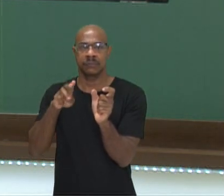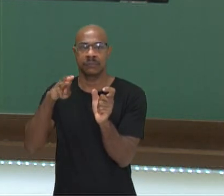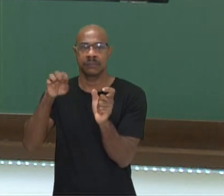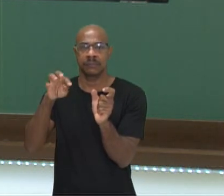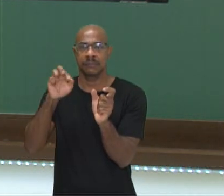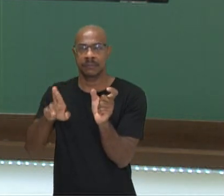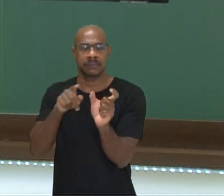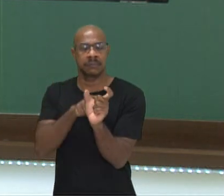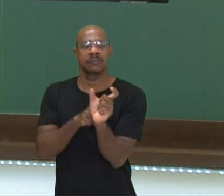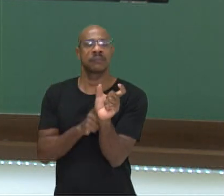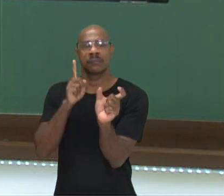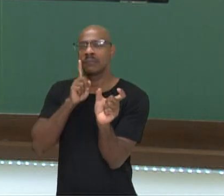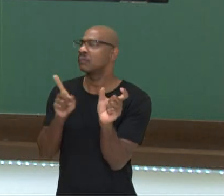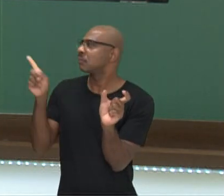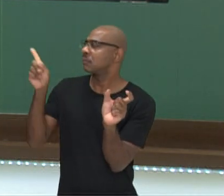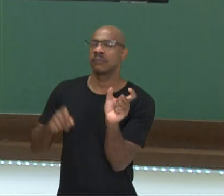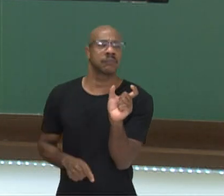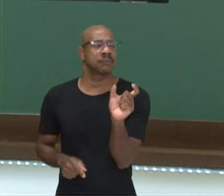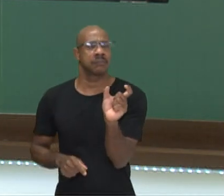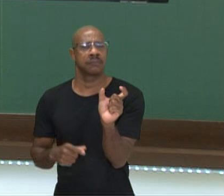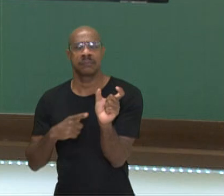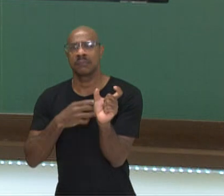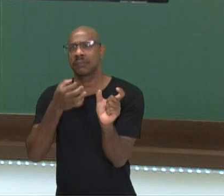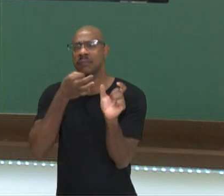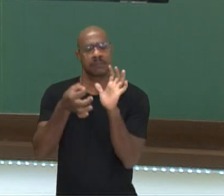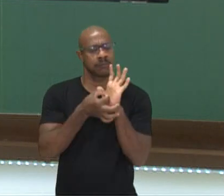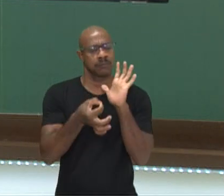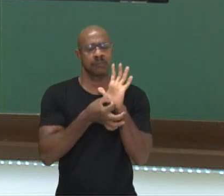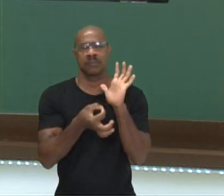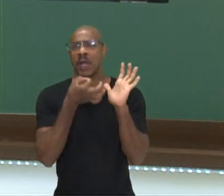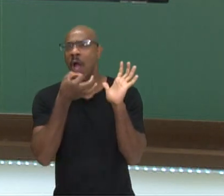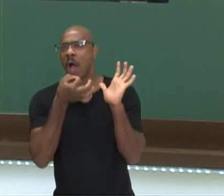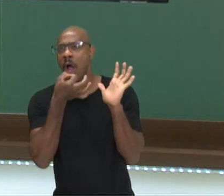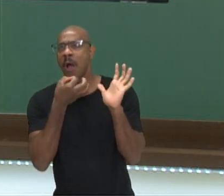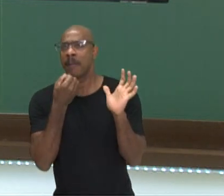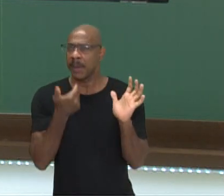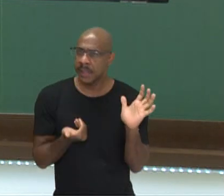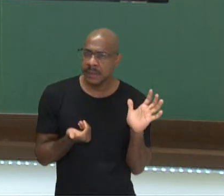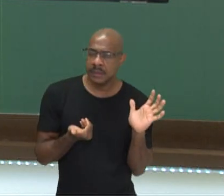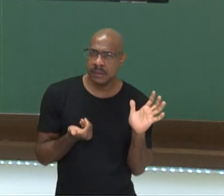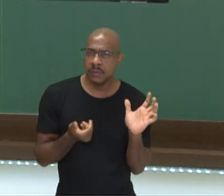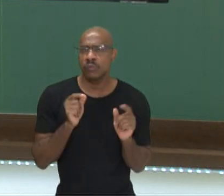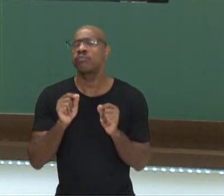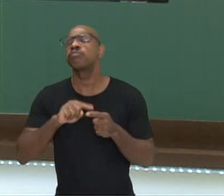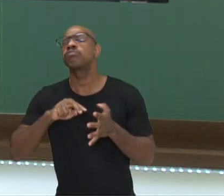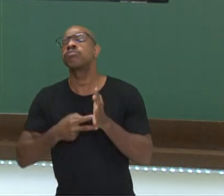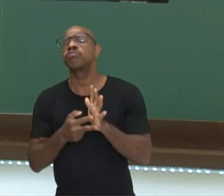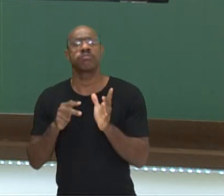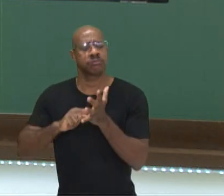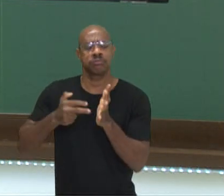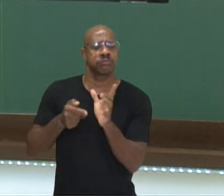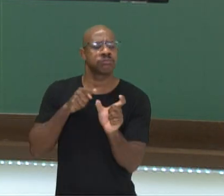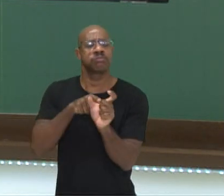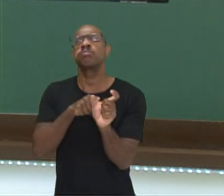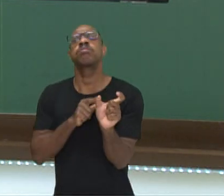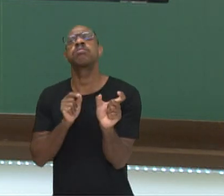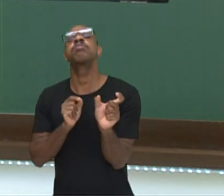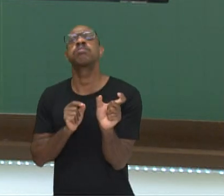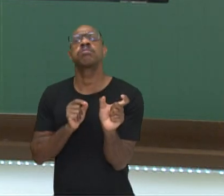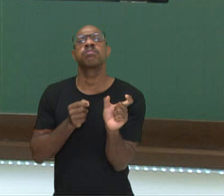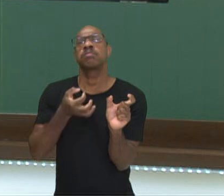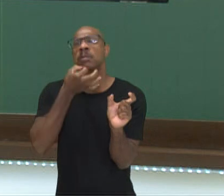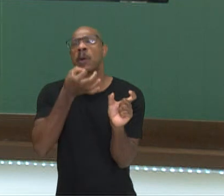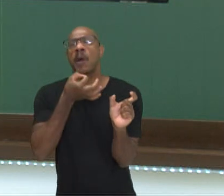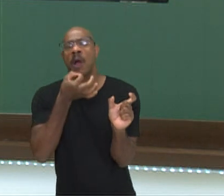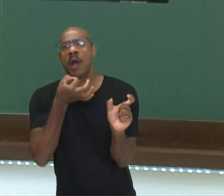você tem poder de argumentação? Você argumenta bem? Você sabe o que é argumentos? Então, argumentar é